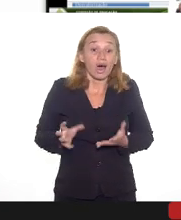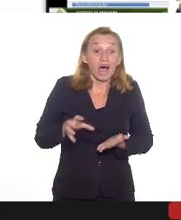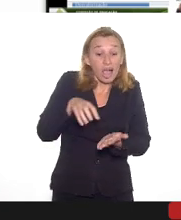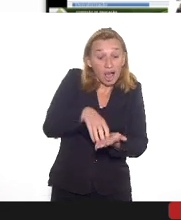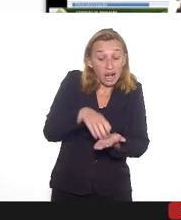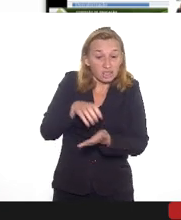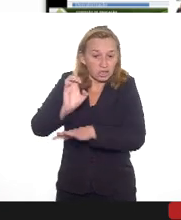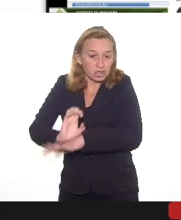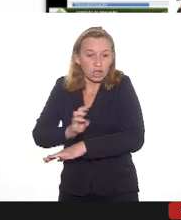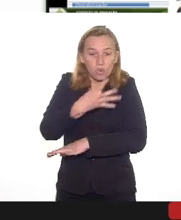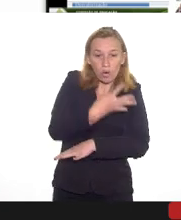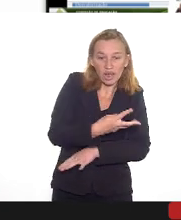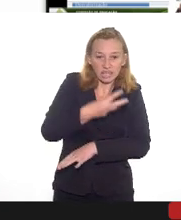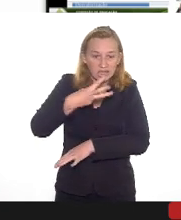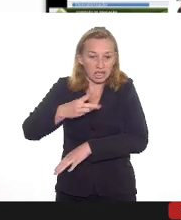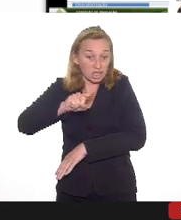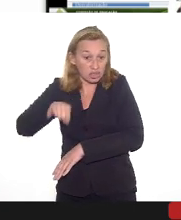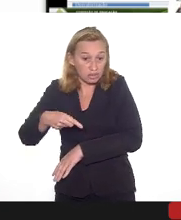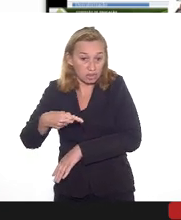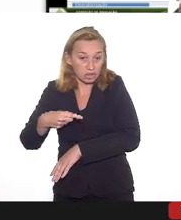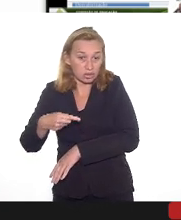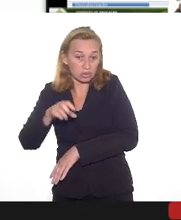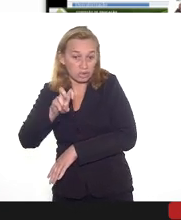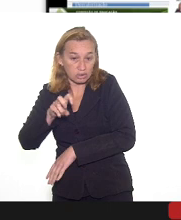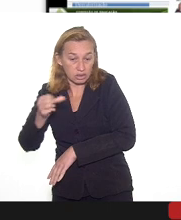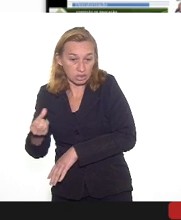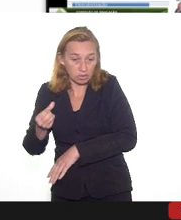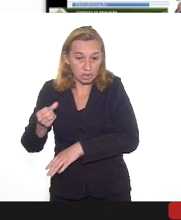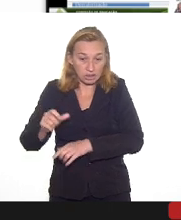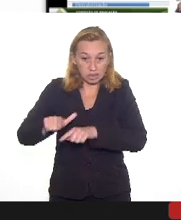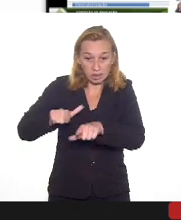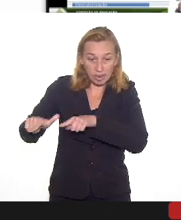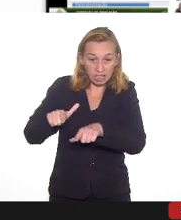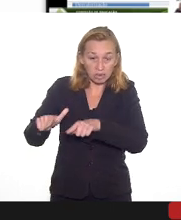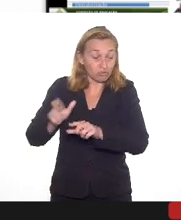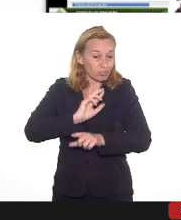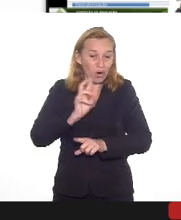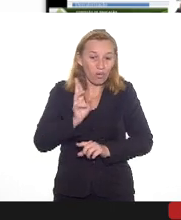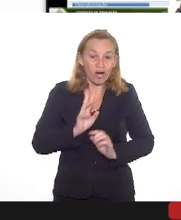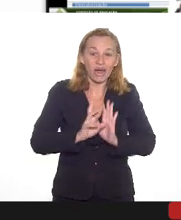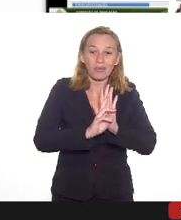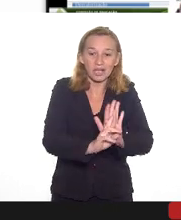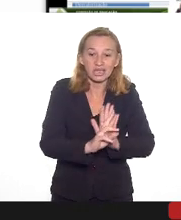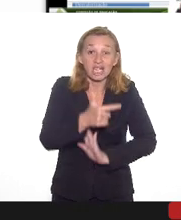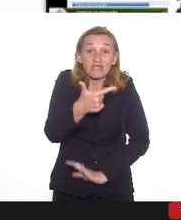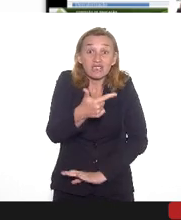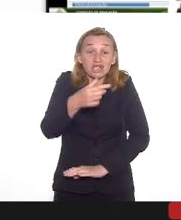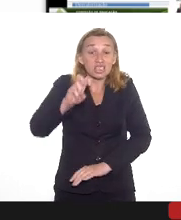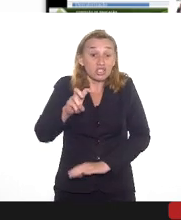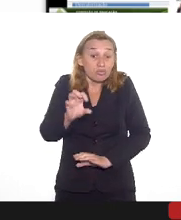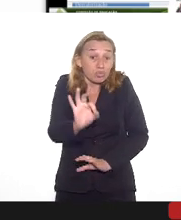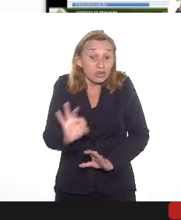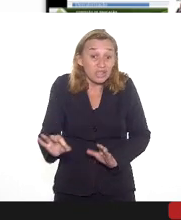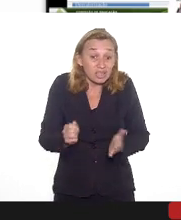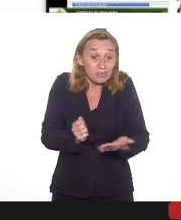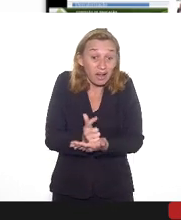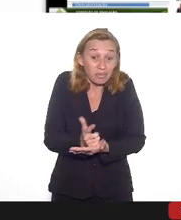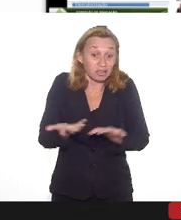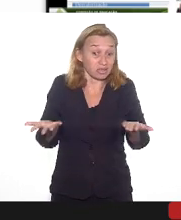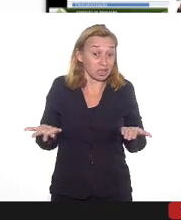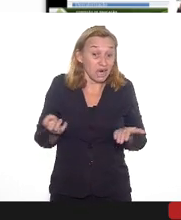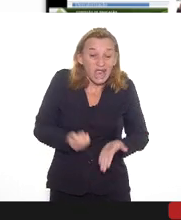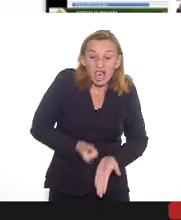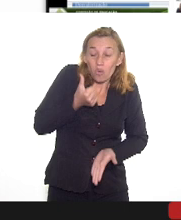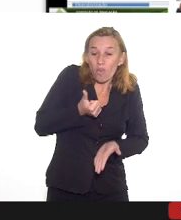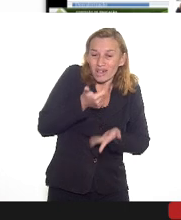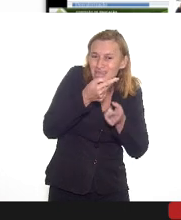que é 43% dos servidores ativos, ela não representa 25% da folha. Ou seja, ela é quase